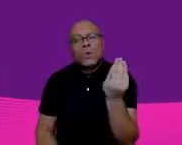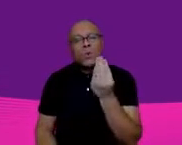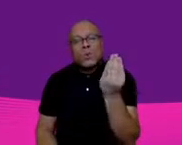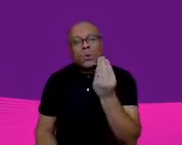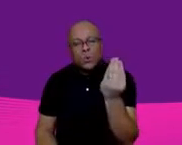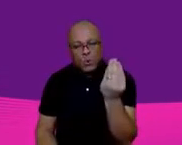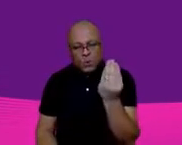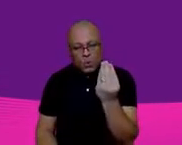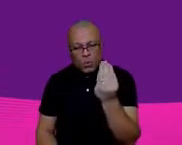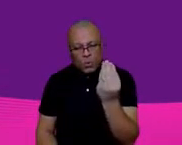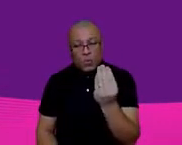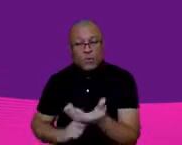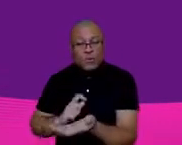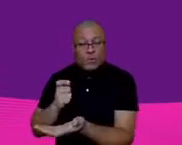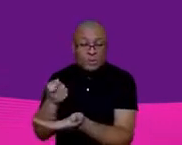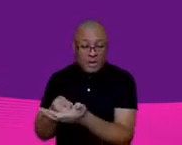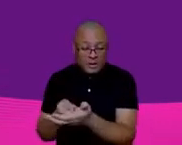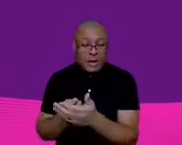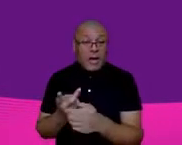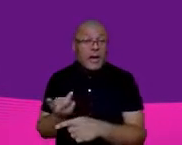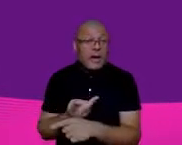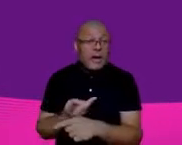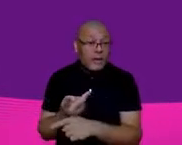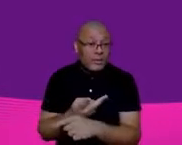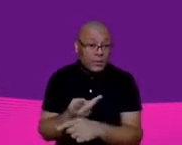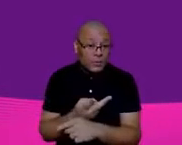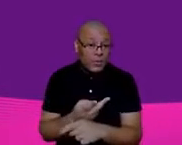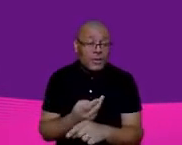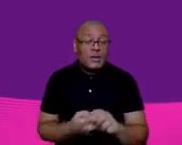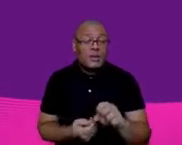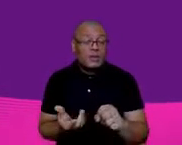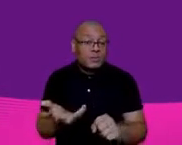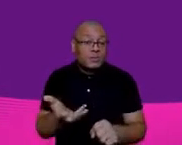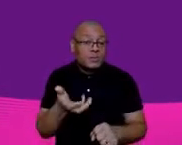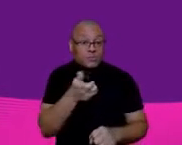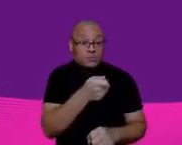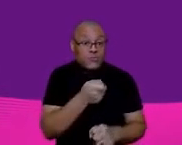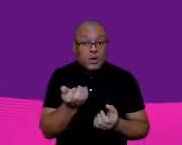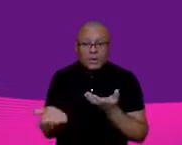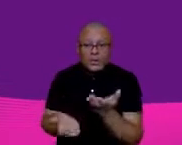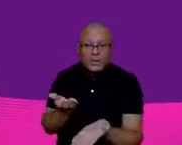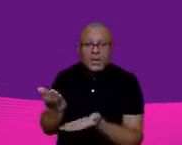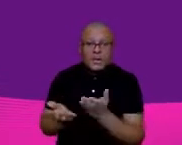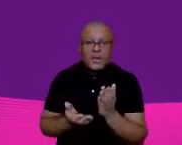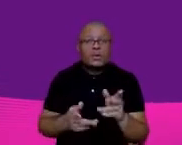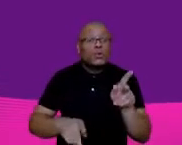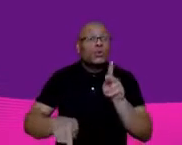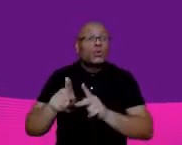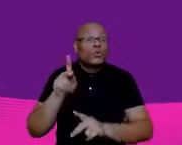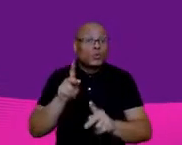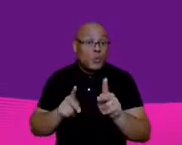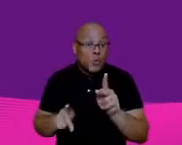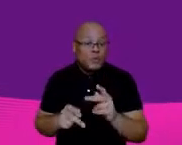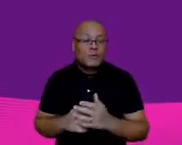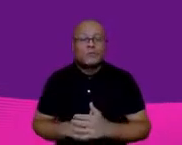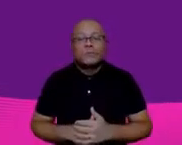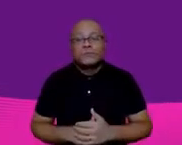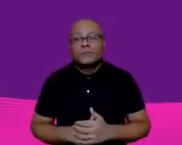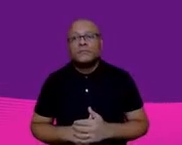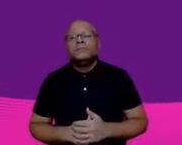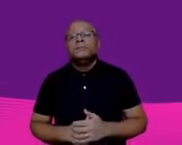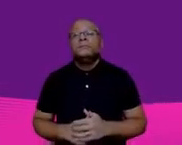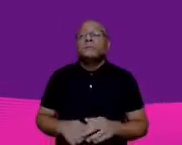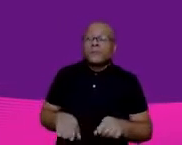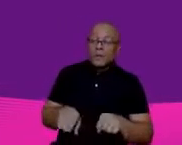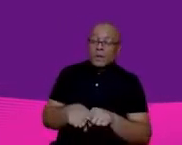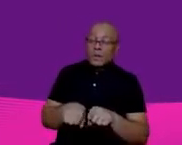né, na verdade, é a busca, então, de um save no tratamento total da populacional, né? Tem um chamariz